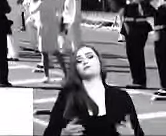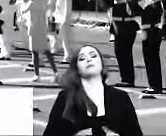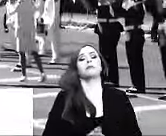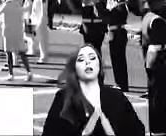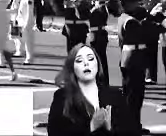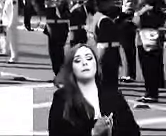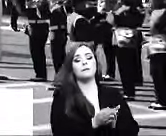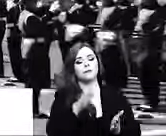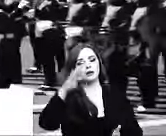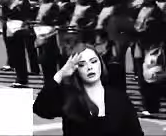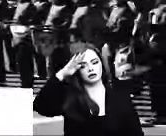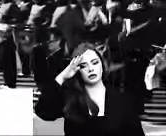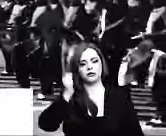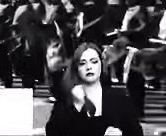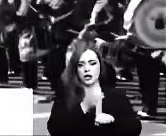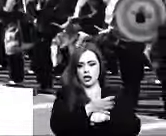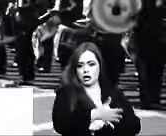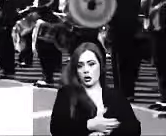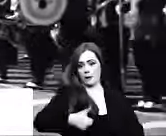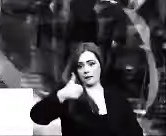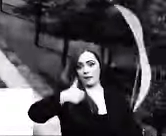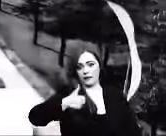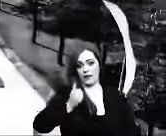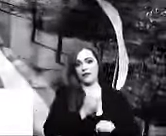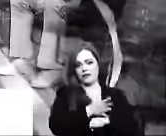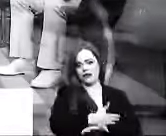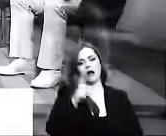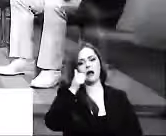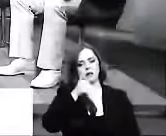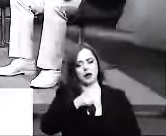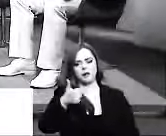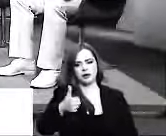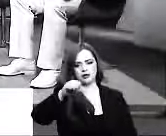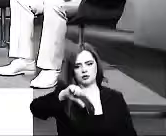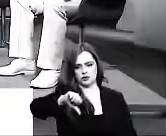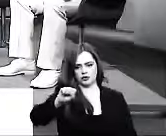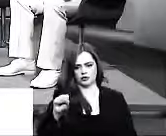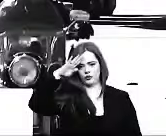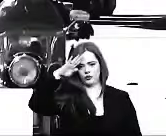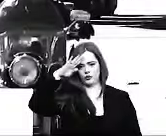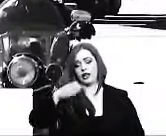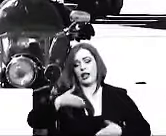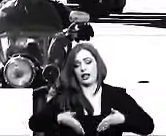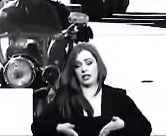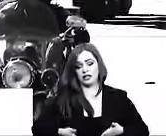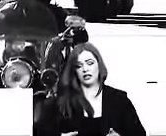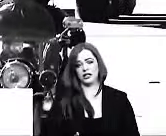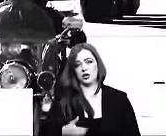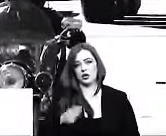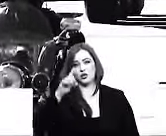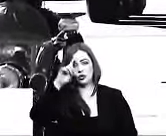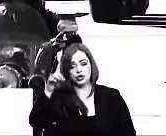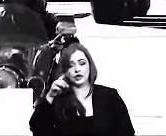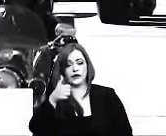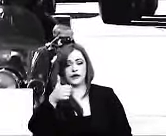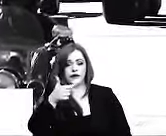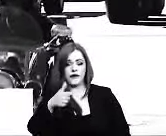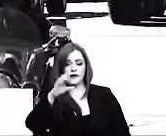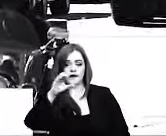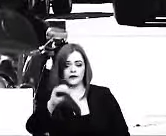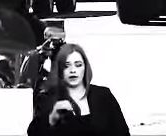minuto seguinte. Não há a menor dúvida disso. Agora, se o Alckmin tem que passar pano